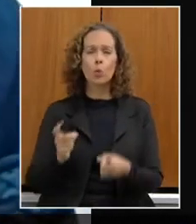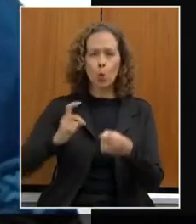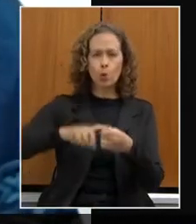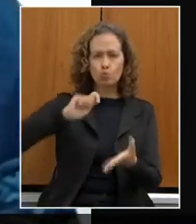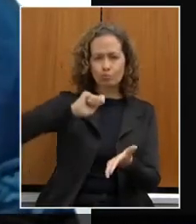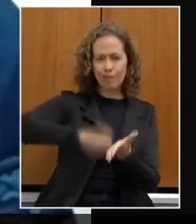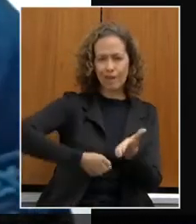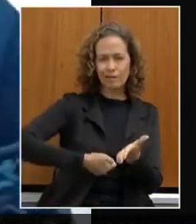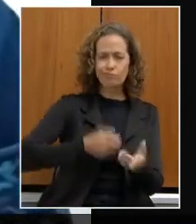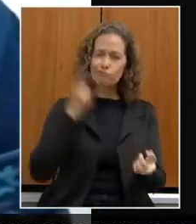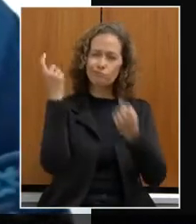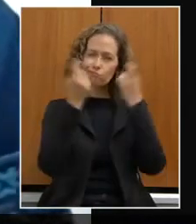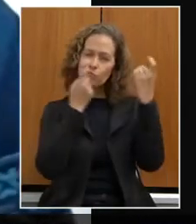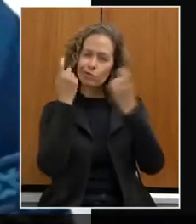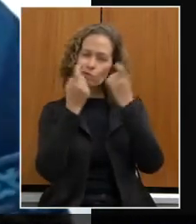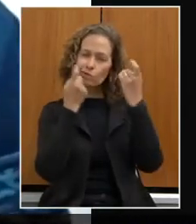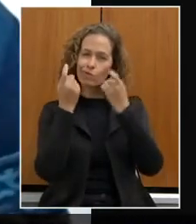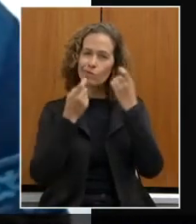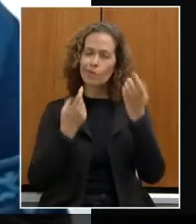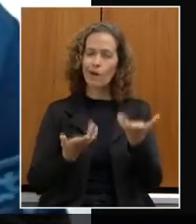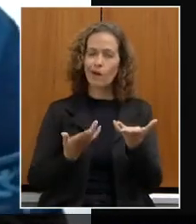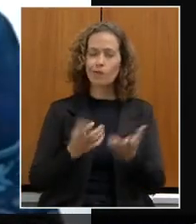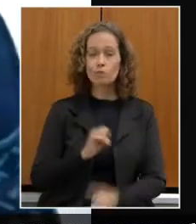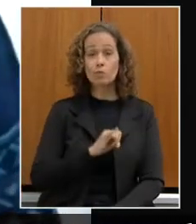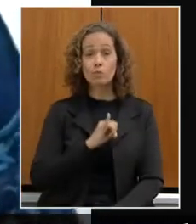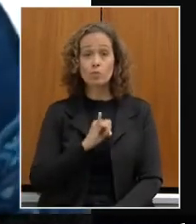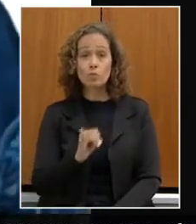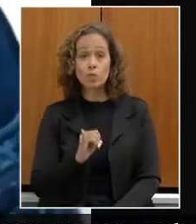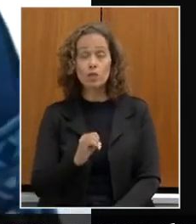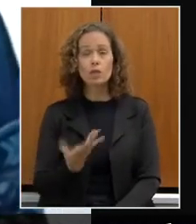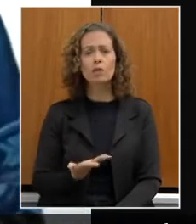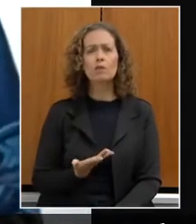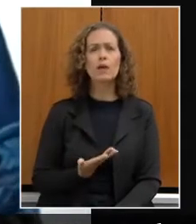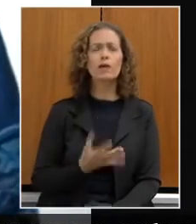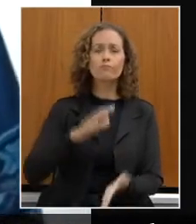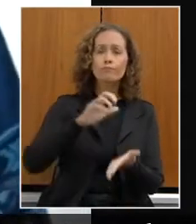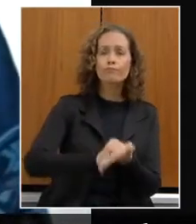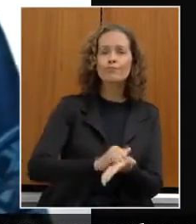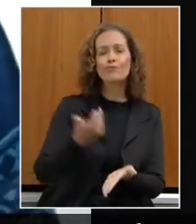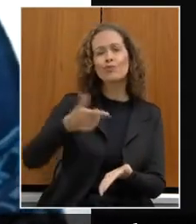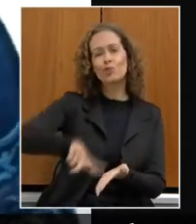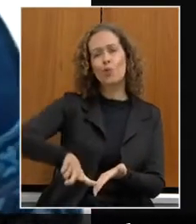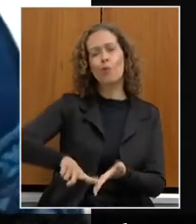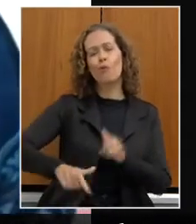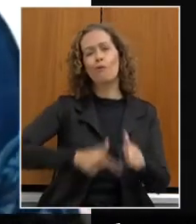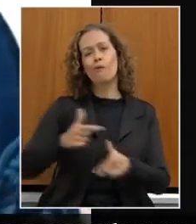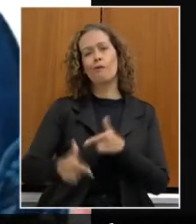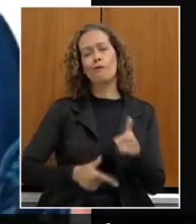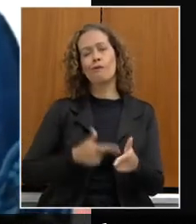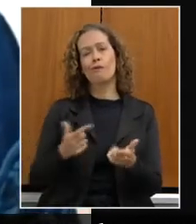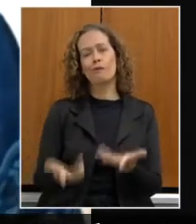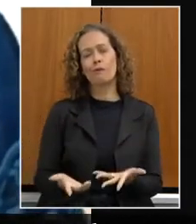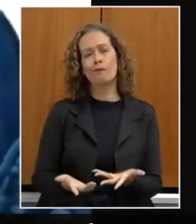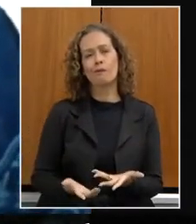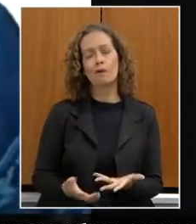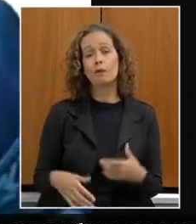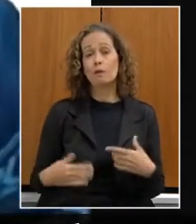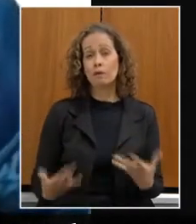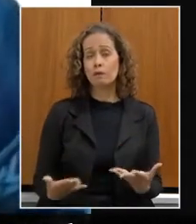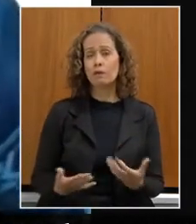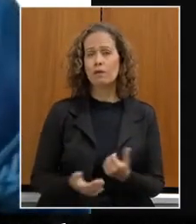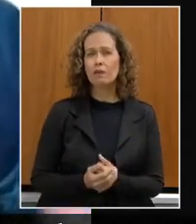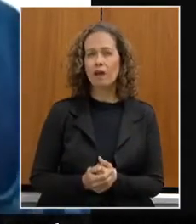preocupados e serão demitidos isso é situação funcional que não deixa de ser